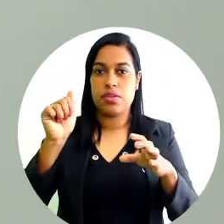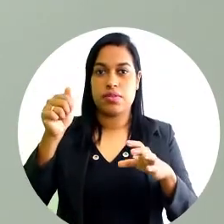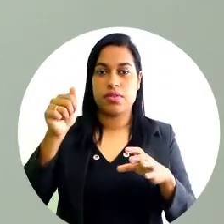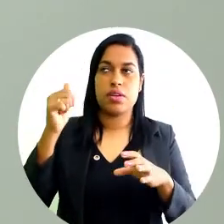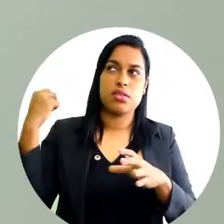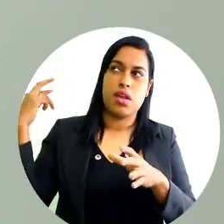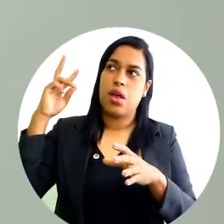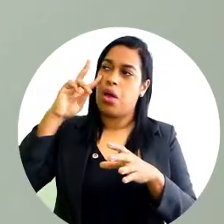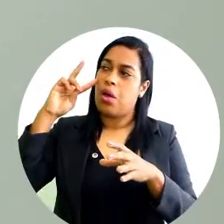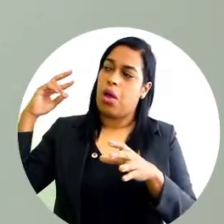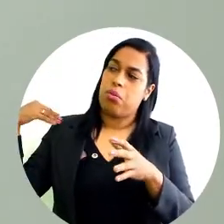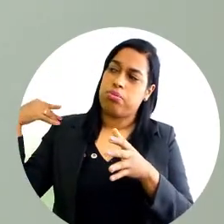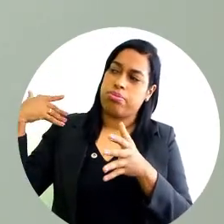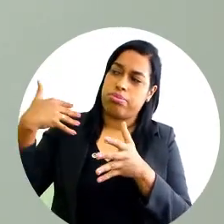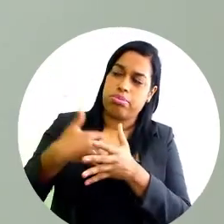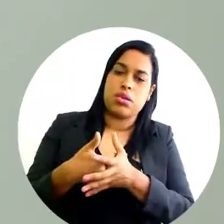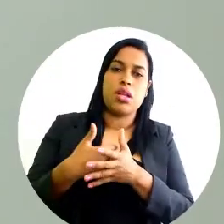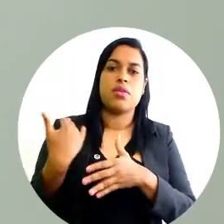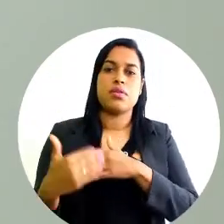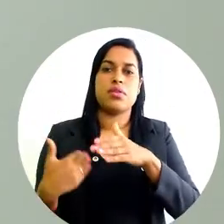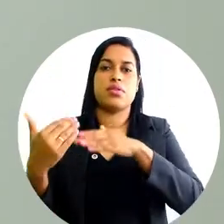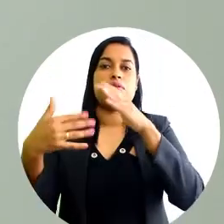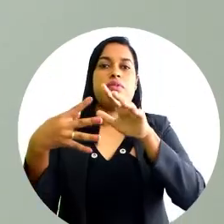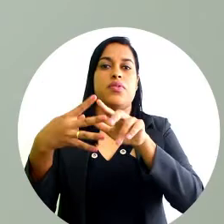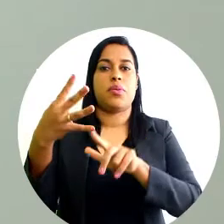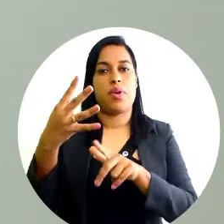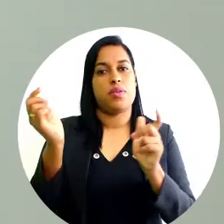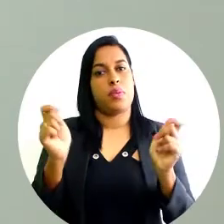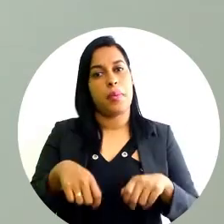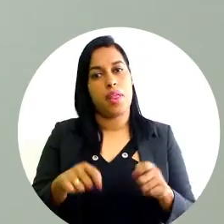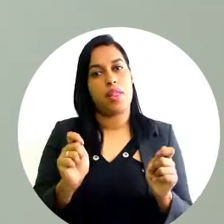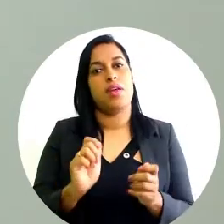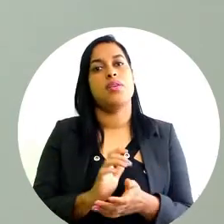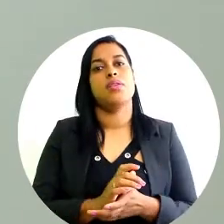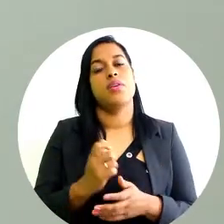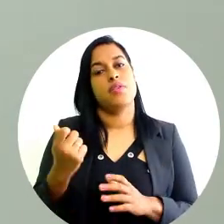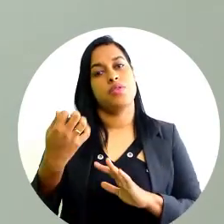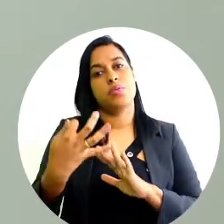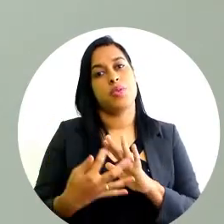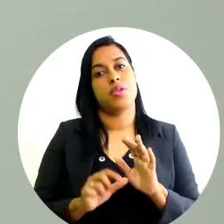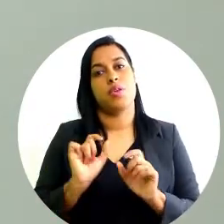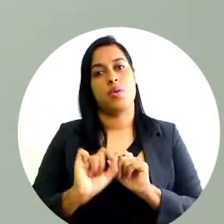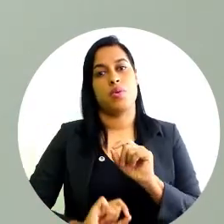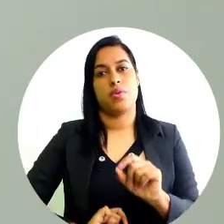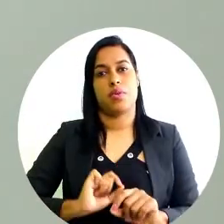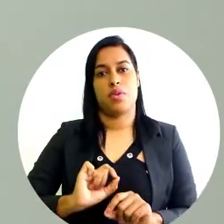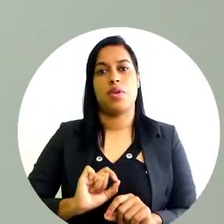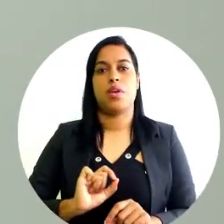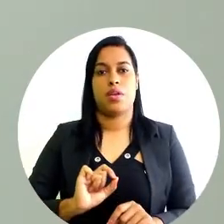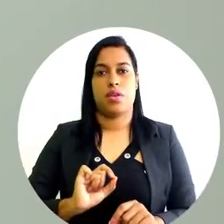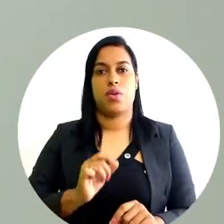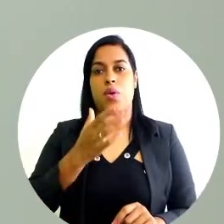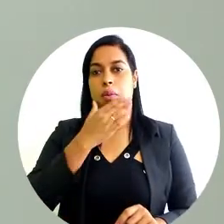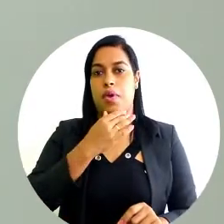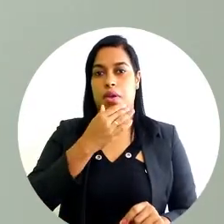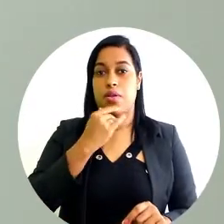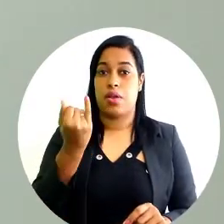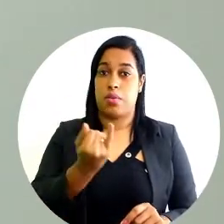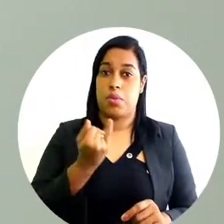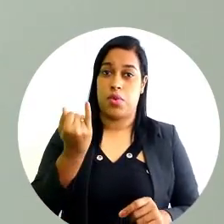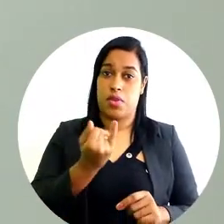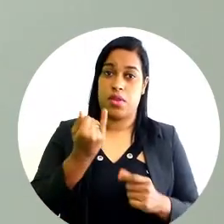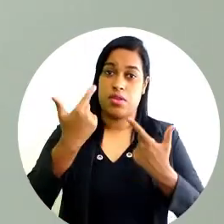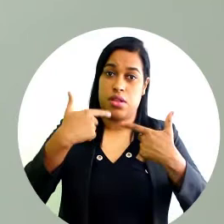filosóficas e antropológicas. Para isso nós vamos desenvolver 4 competências. Nós vamos falar sobre o devir humano,